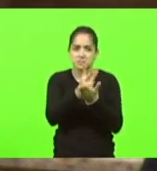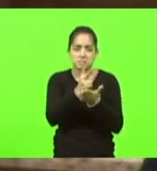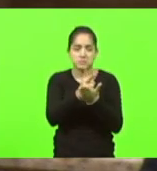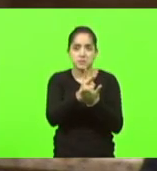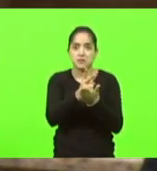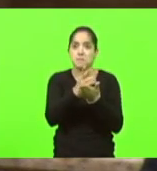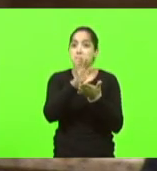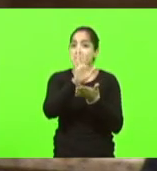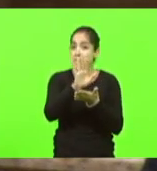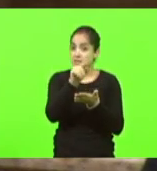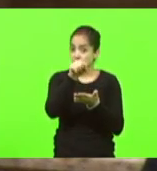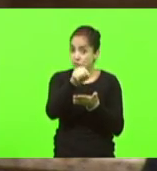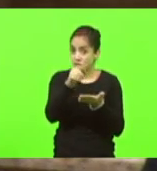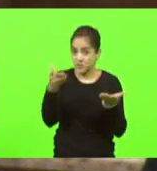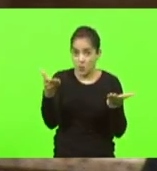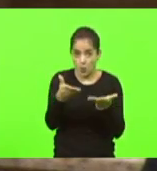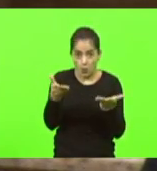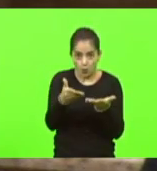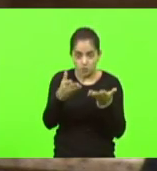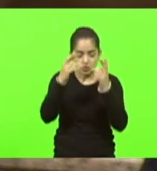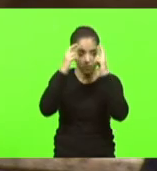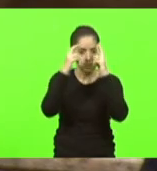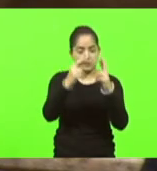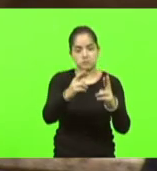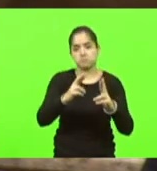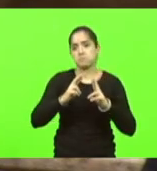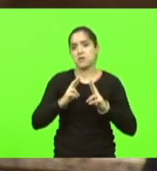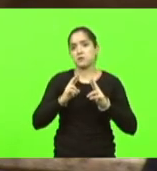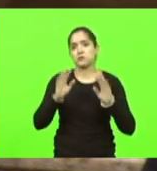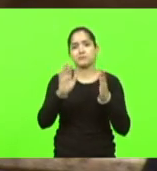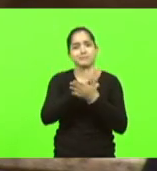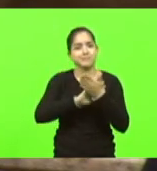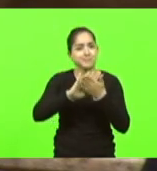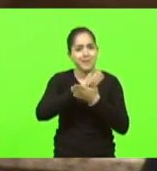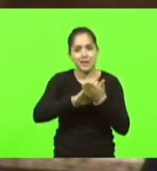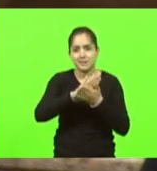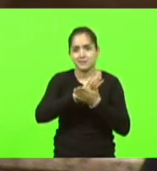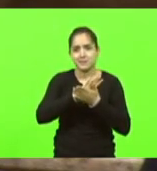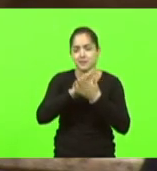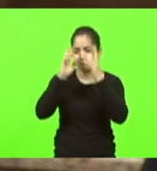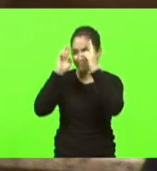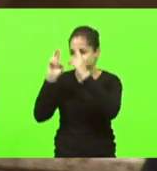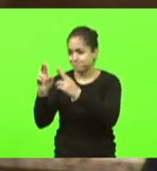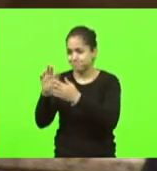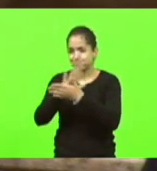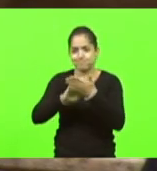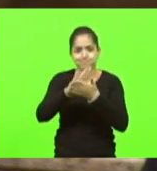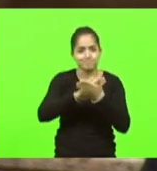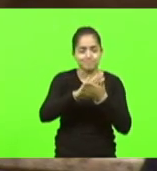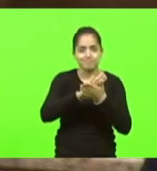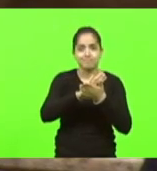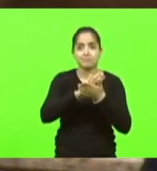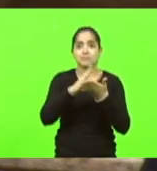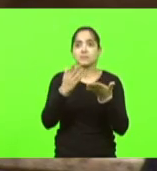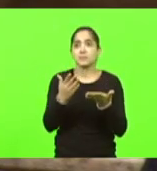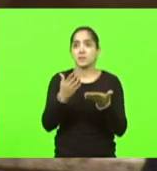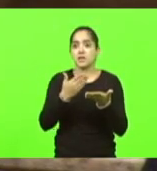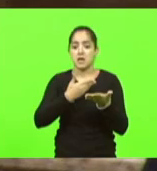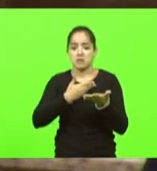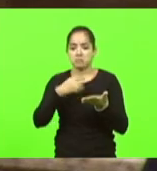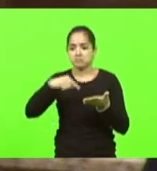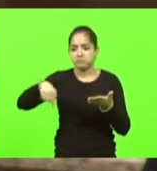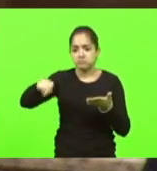mas vossa excelência hoje faltou com respeito aos seus colegas colegas que nem eu porque eu me considero o seu colega e não sou colega